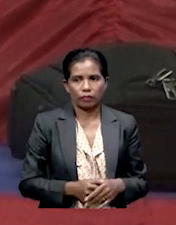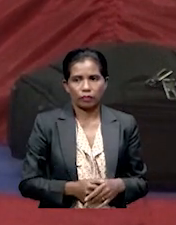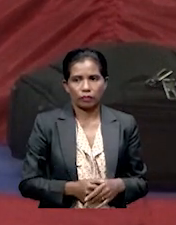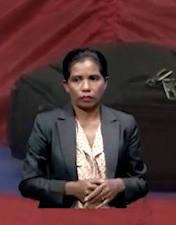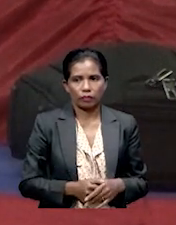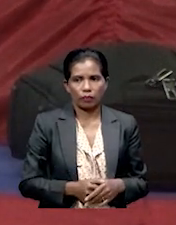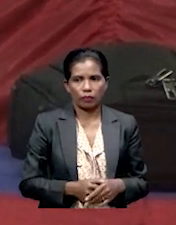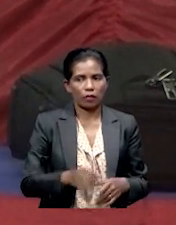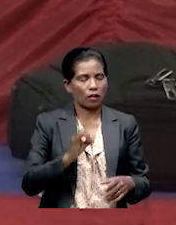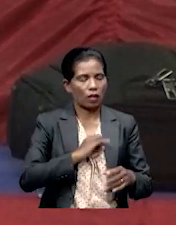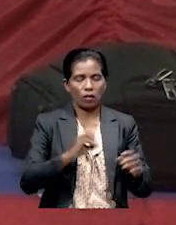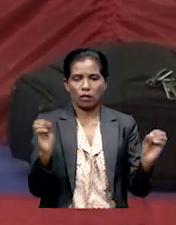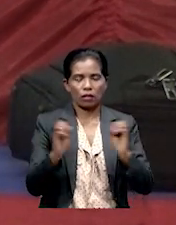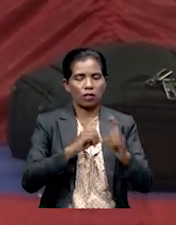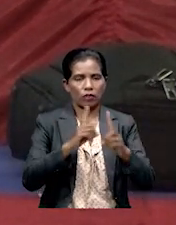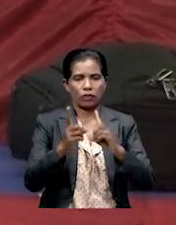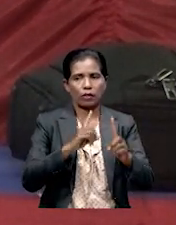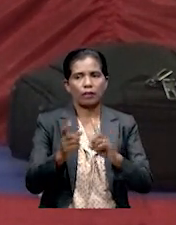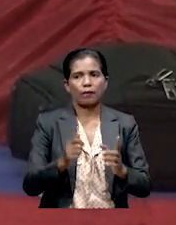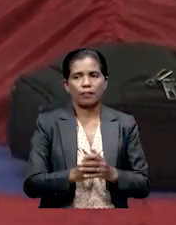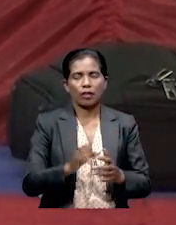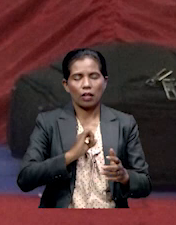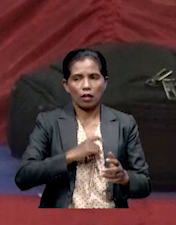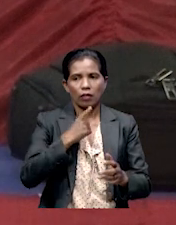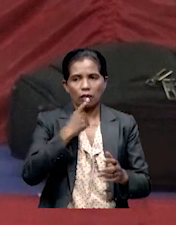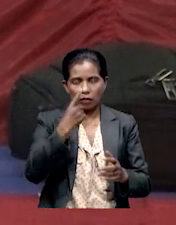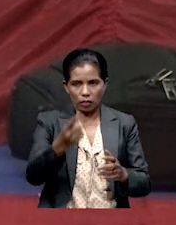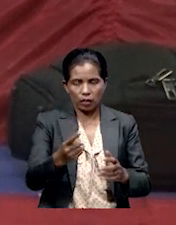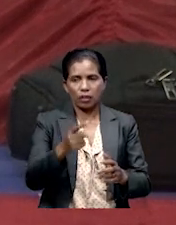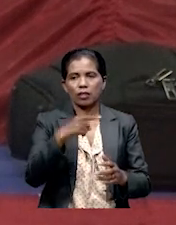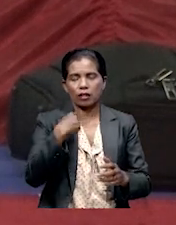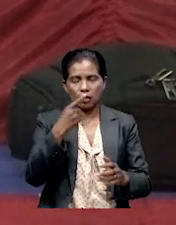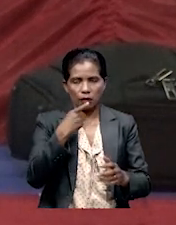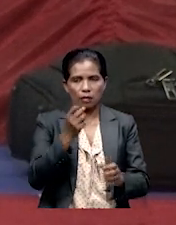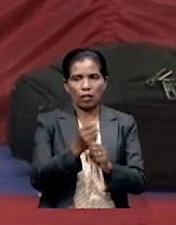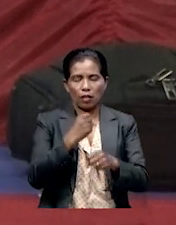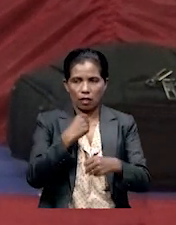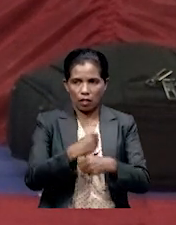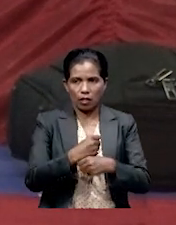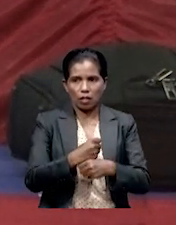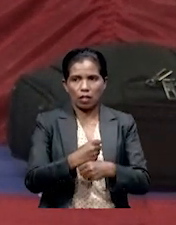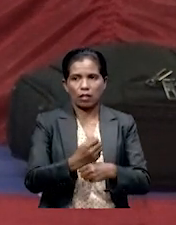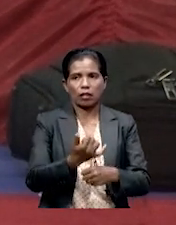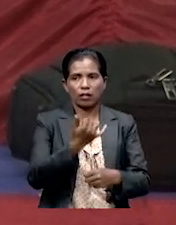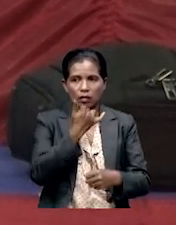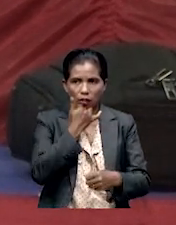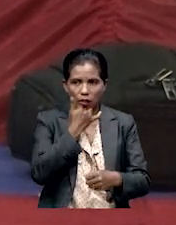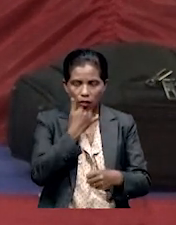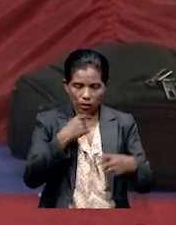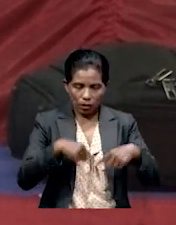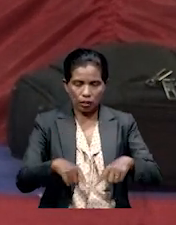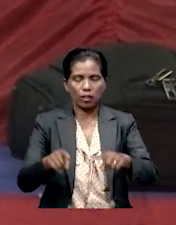Ya hal lah interfere. Hal dia saya mat hal aku. Kamu ni salah ni maksud kau baik